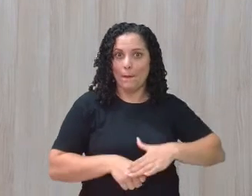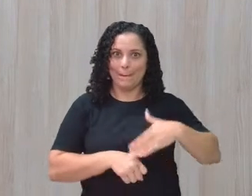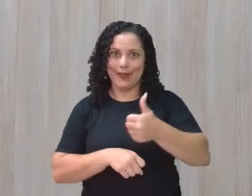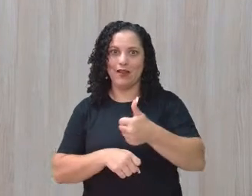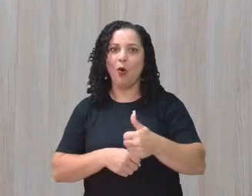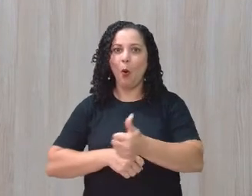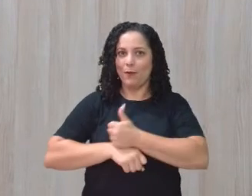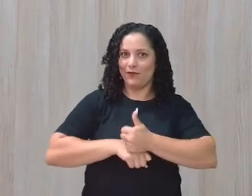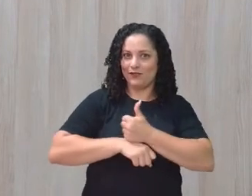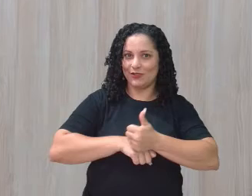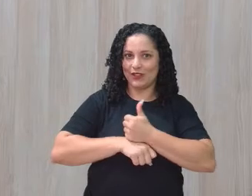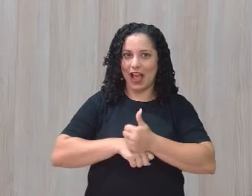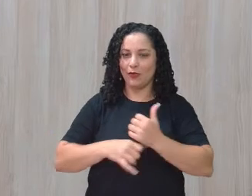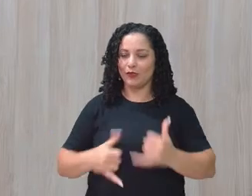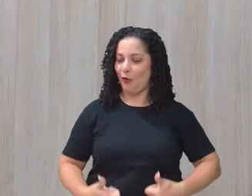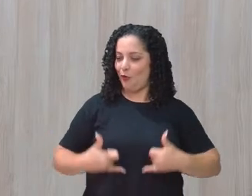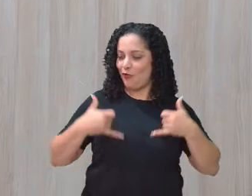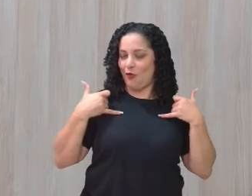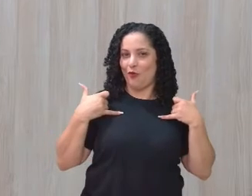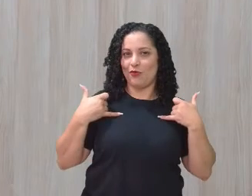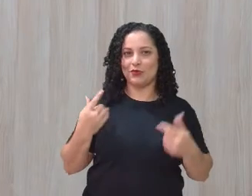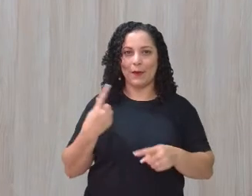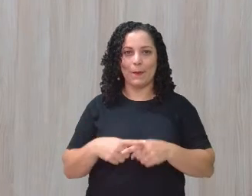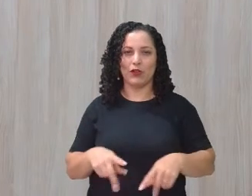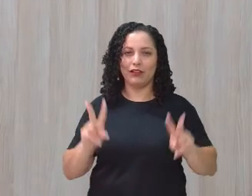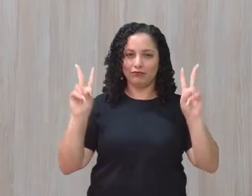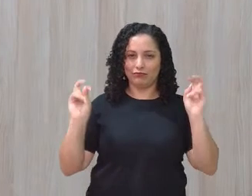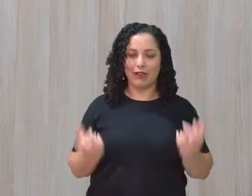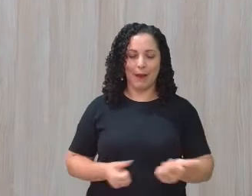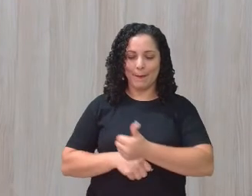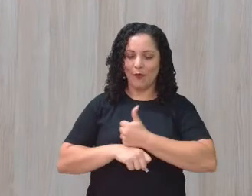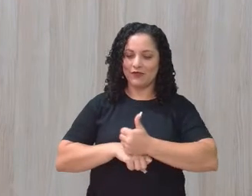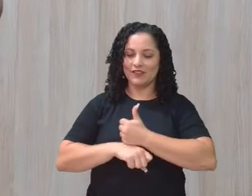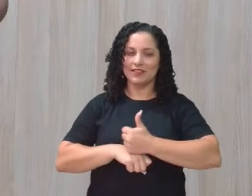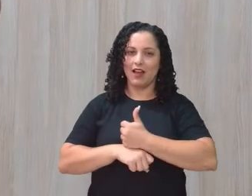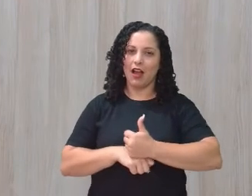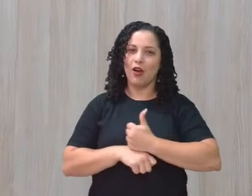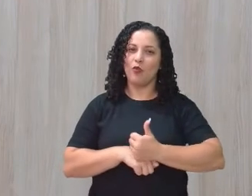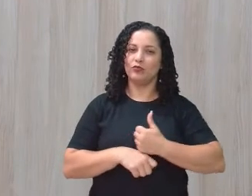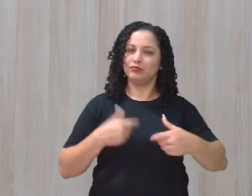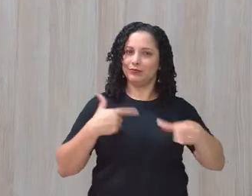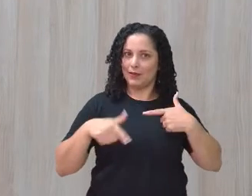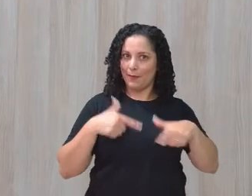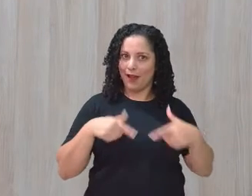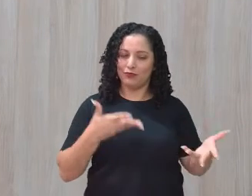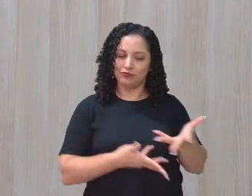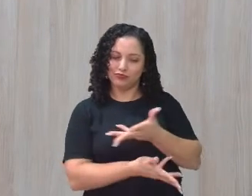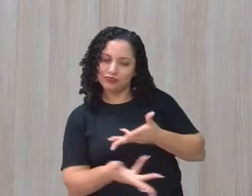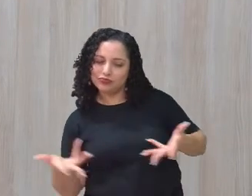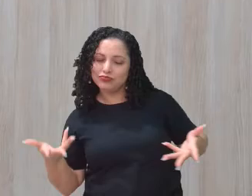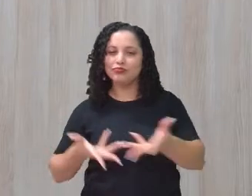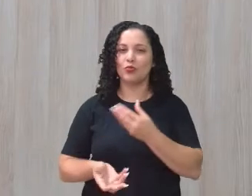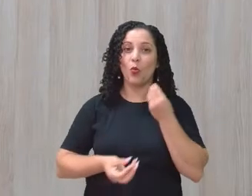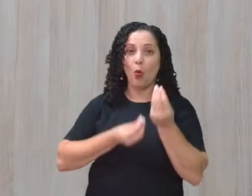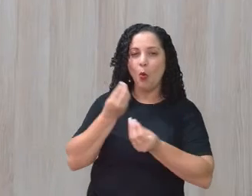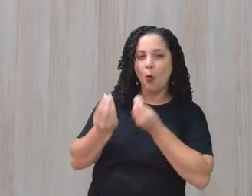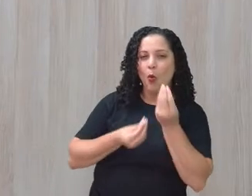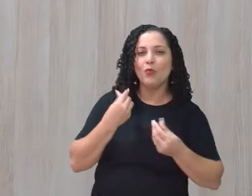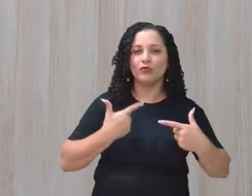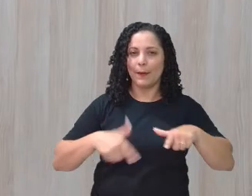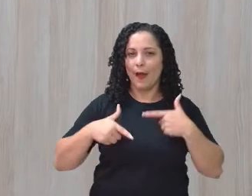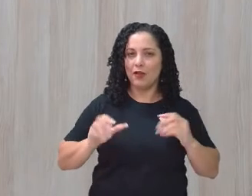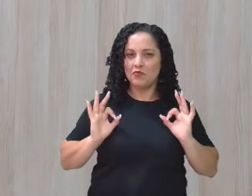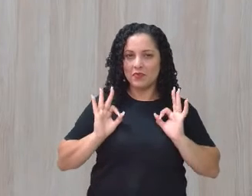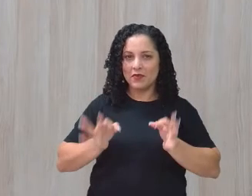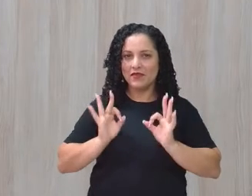como ele era todo orgulhoso por isso, pelo título que possuía, né? E da relação dele com o trabalho, como ele exerce a sua função